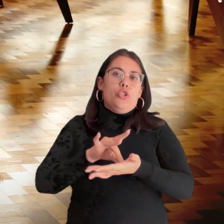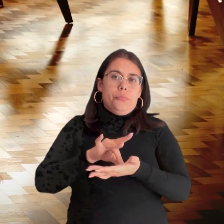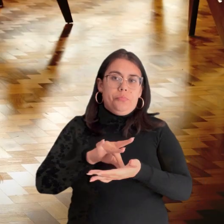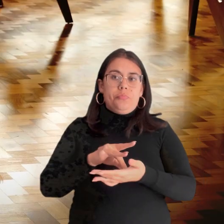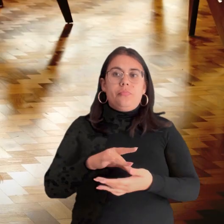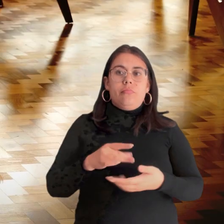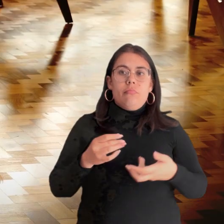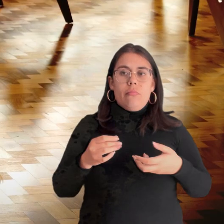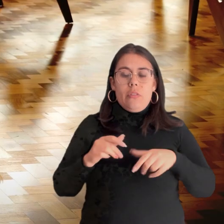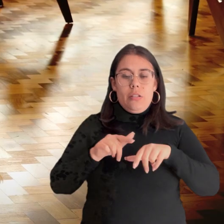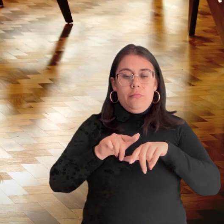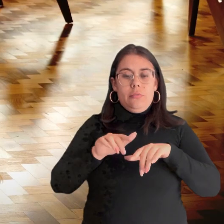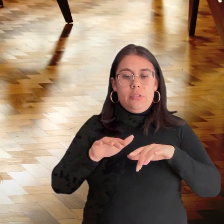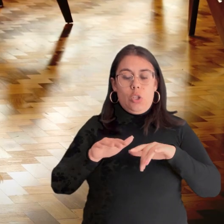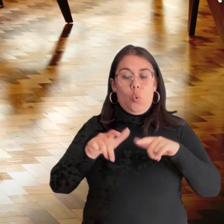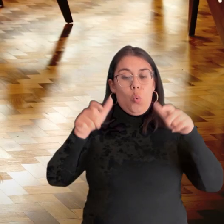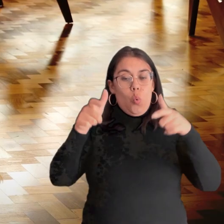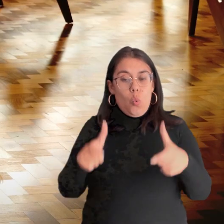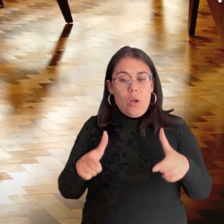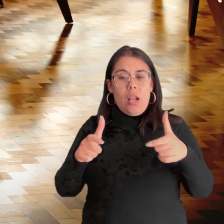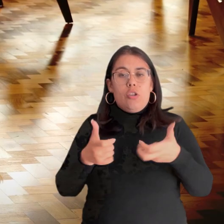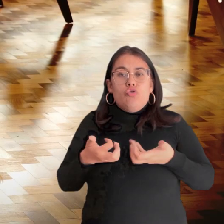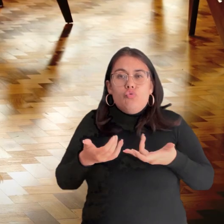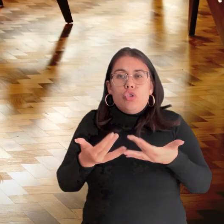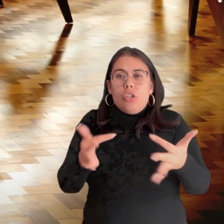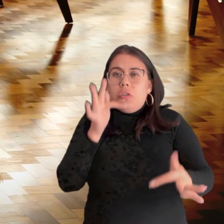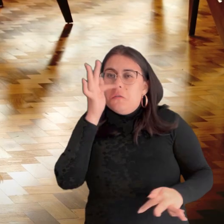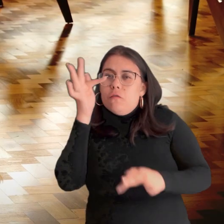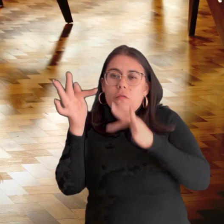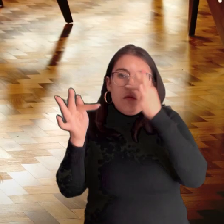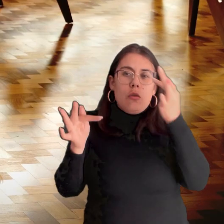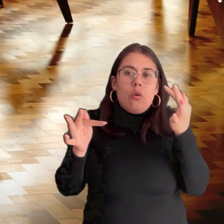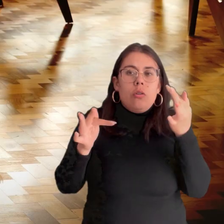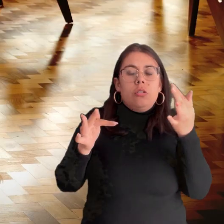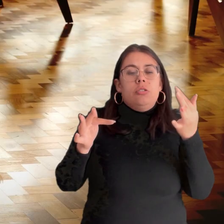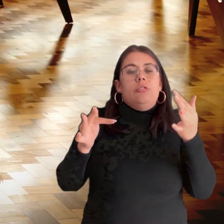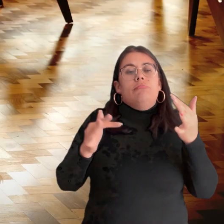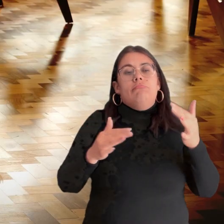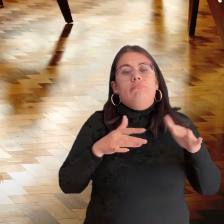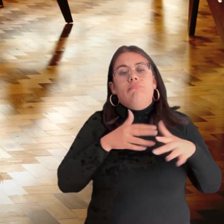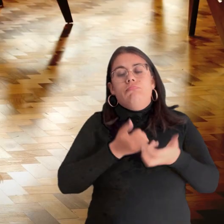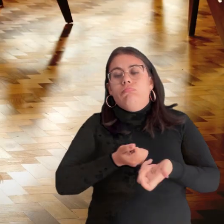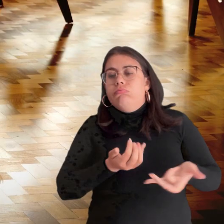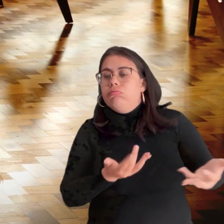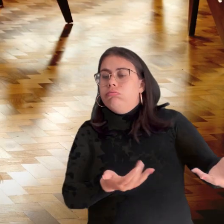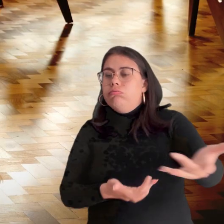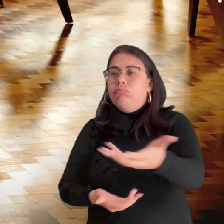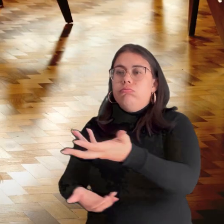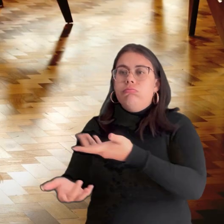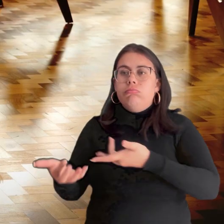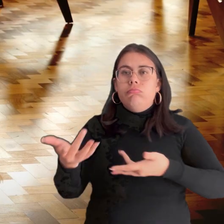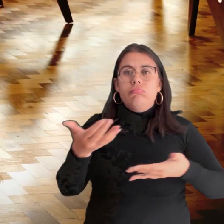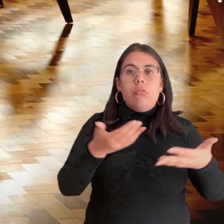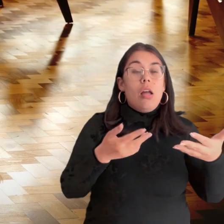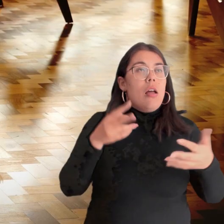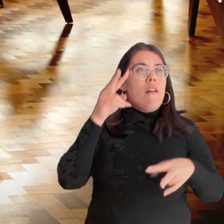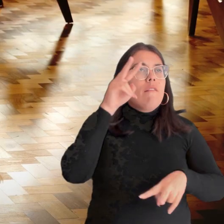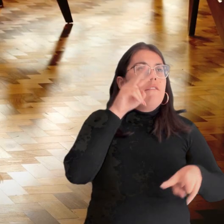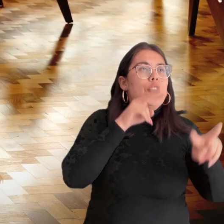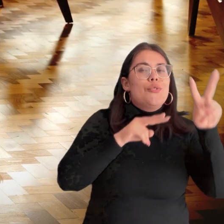jardins sinuosos que entravam de vez em quando embaixo do prédio e também nas áreas